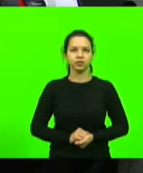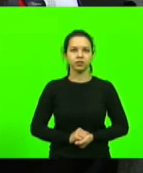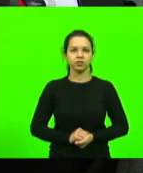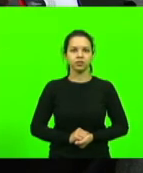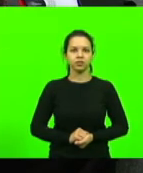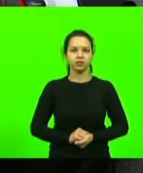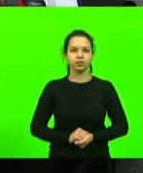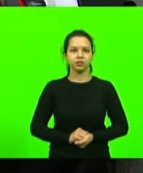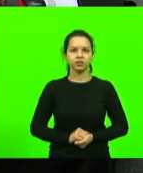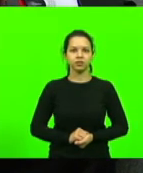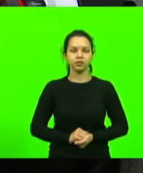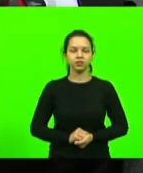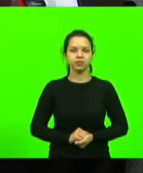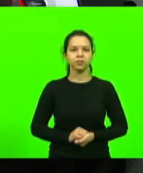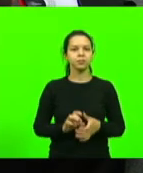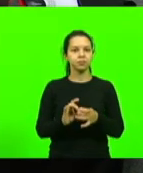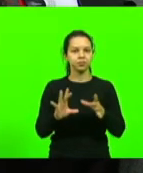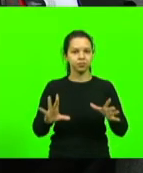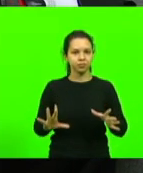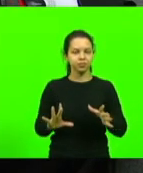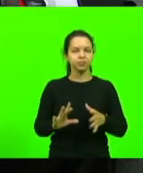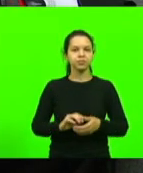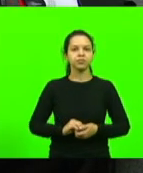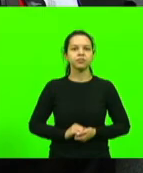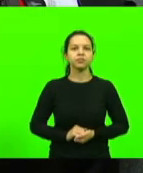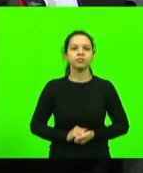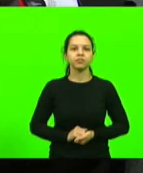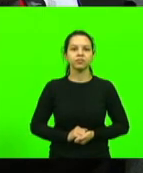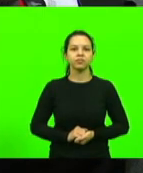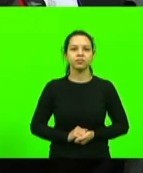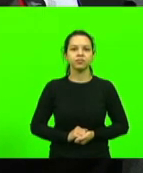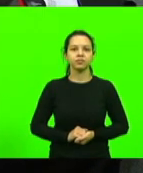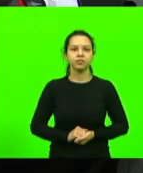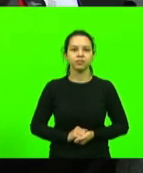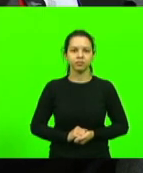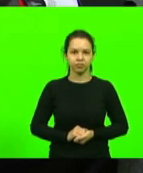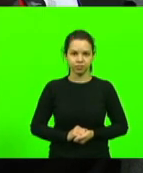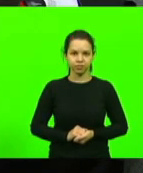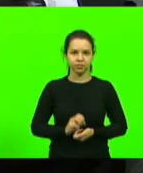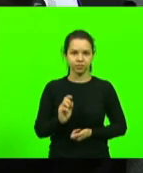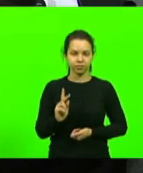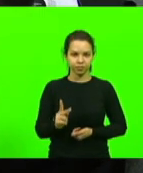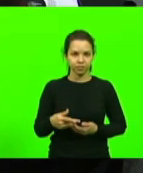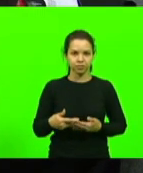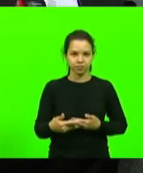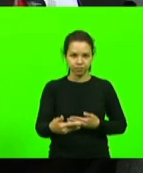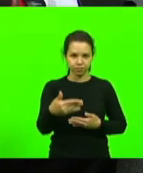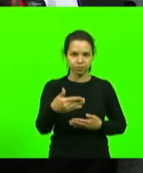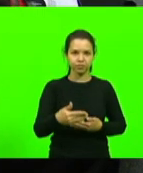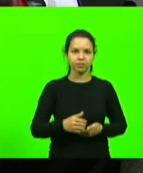já tá liberado sim Ah tá ok então